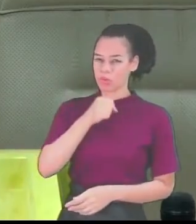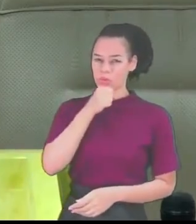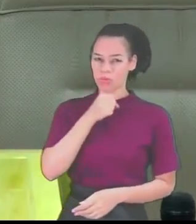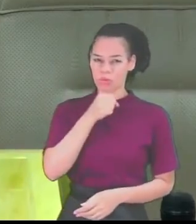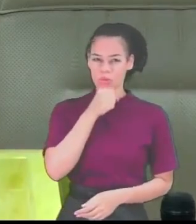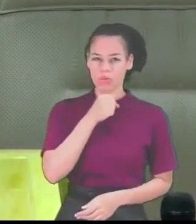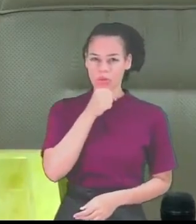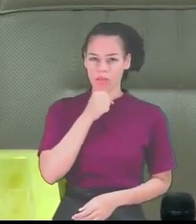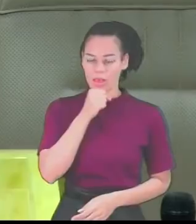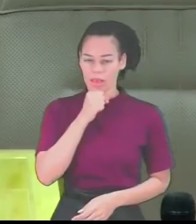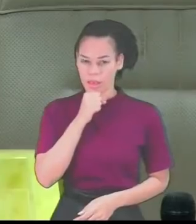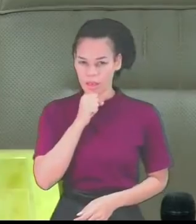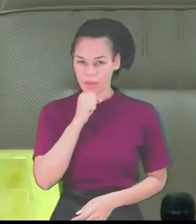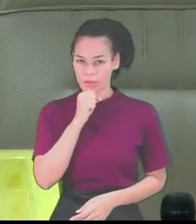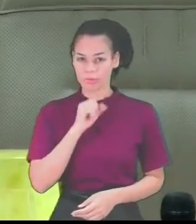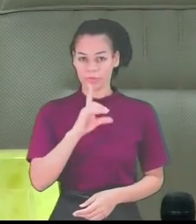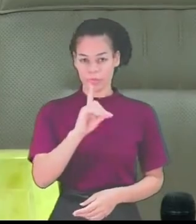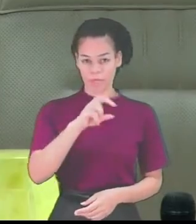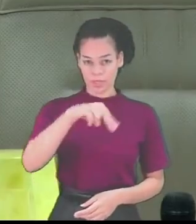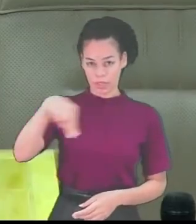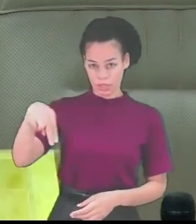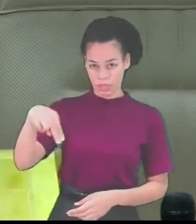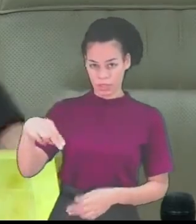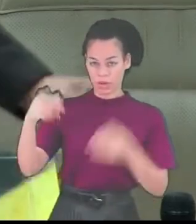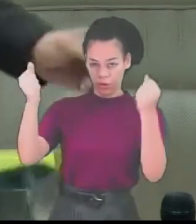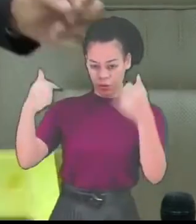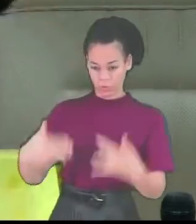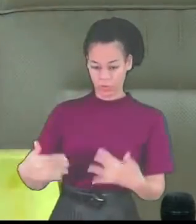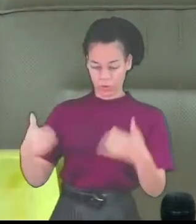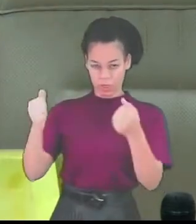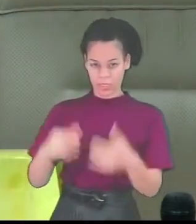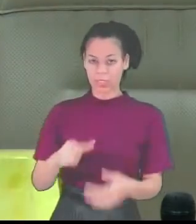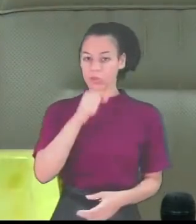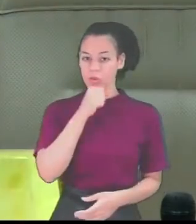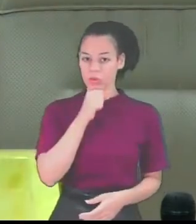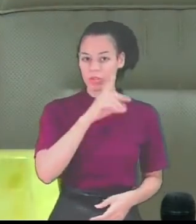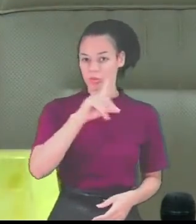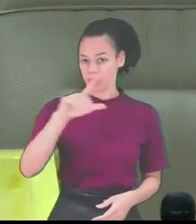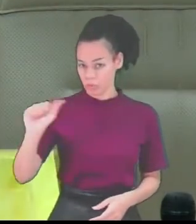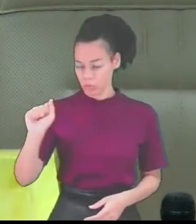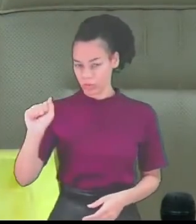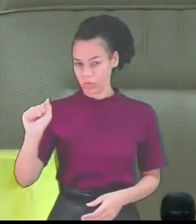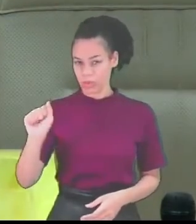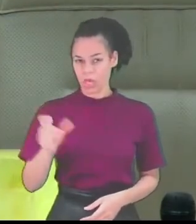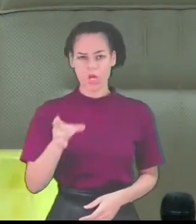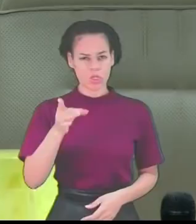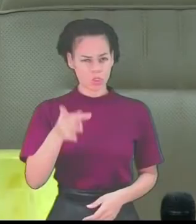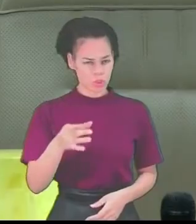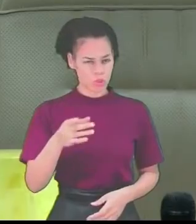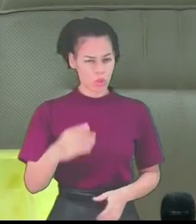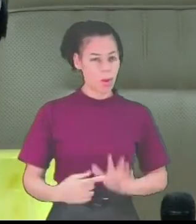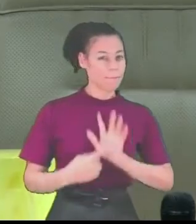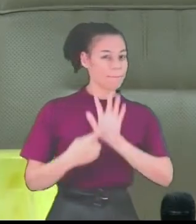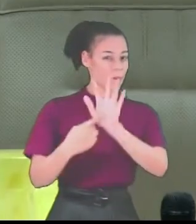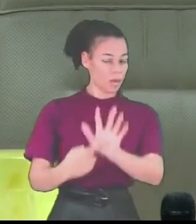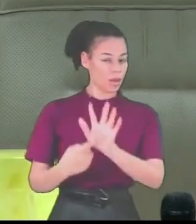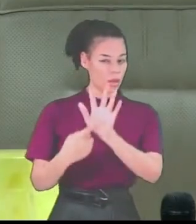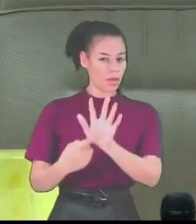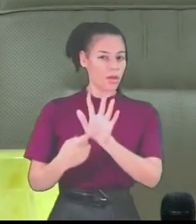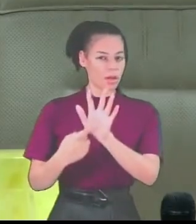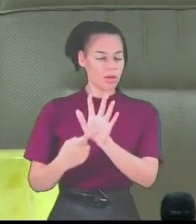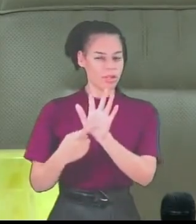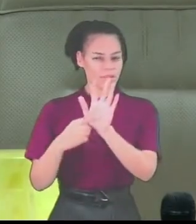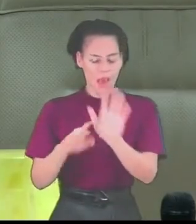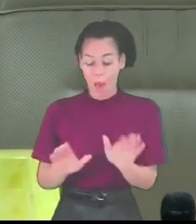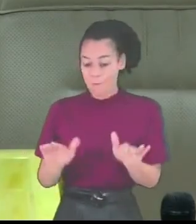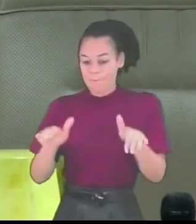que Daniel Fala ancião de dias é Para nos trazer a referência da